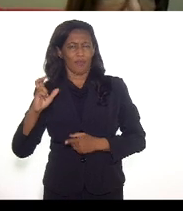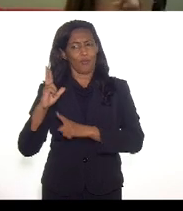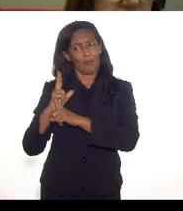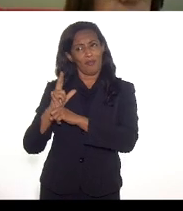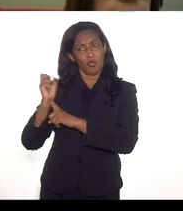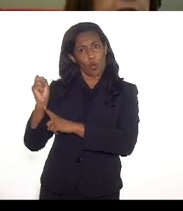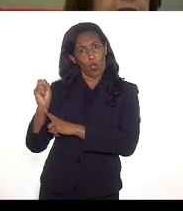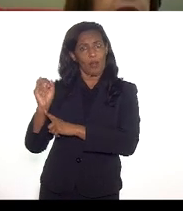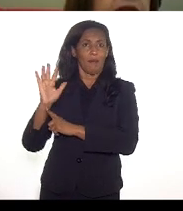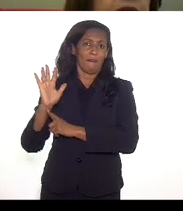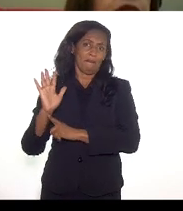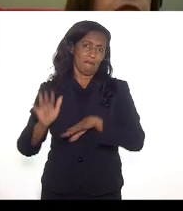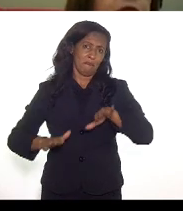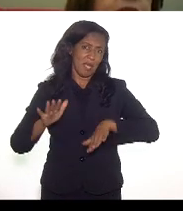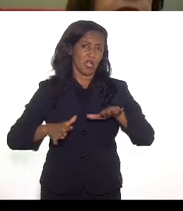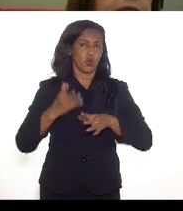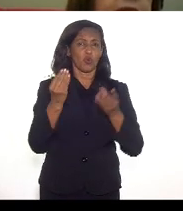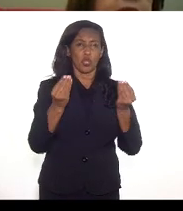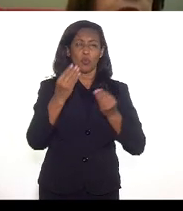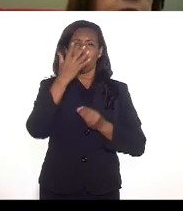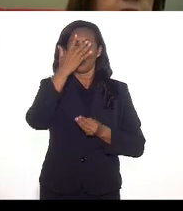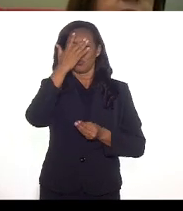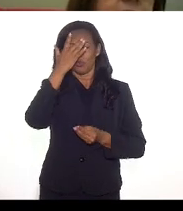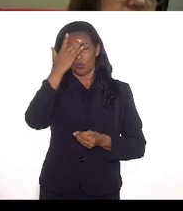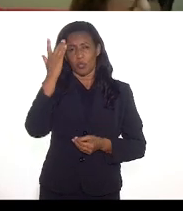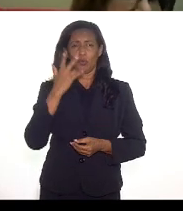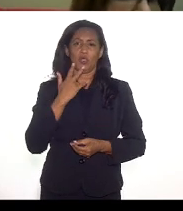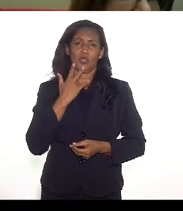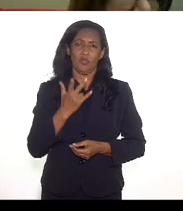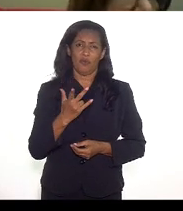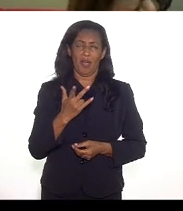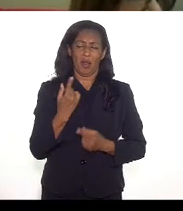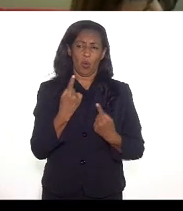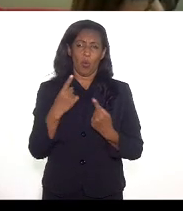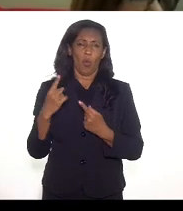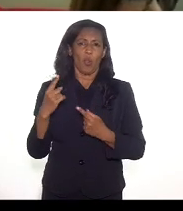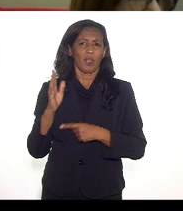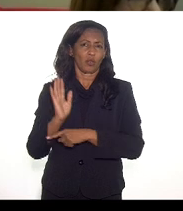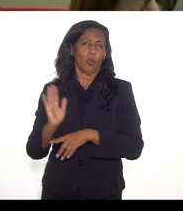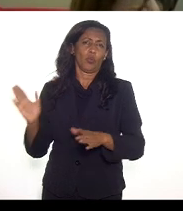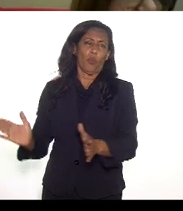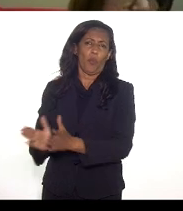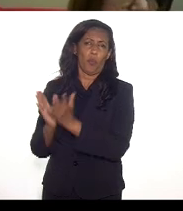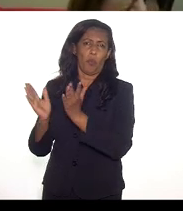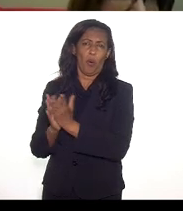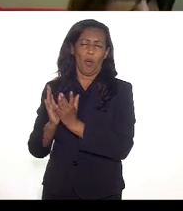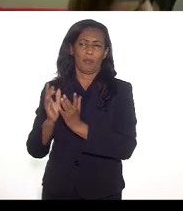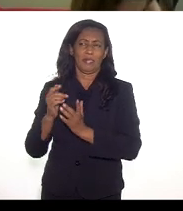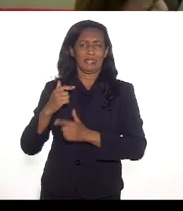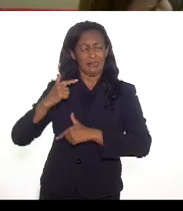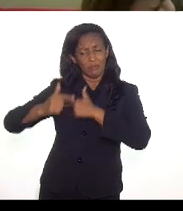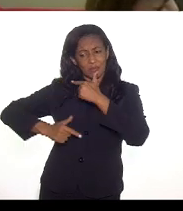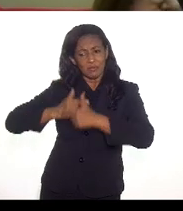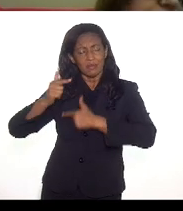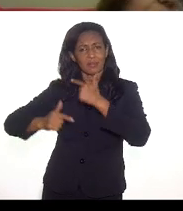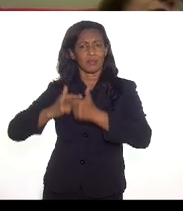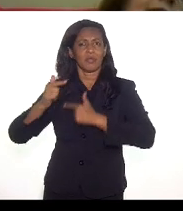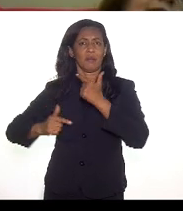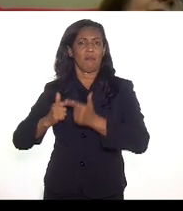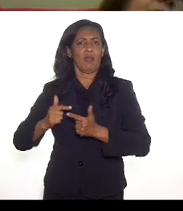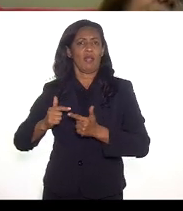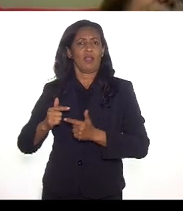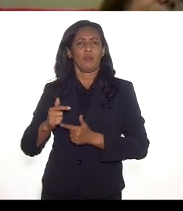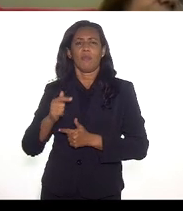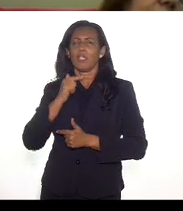se dizem a favor dos pobres tenham lutado para que a SEDAI não fosse, não houvesse a concessão